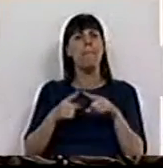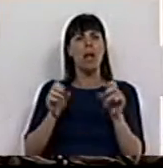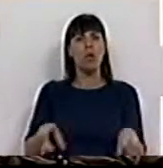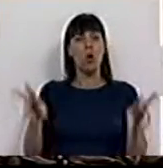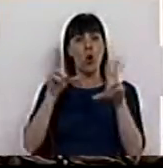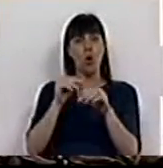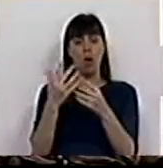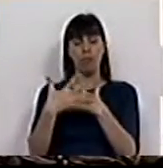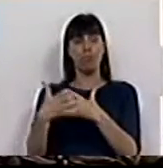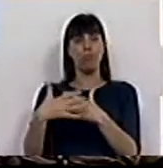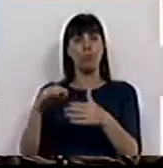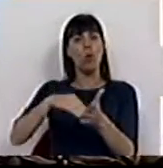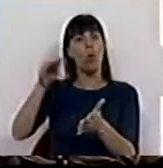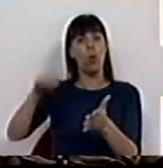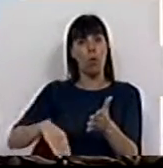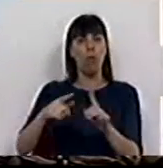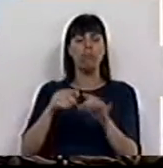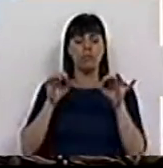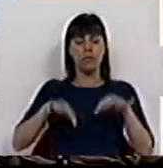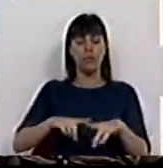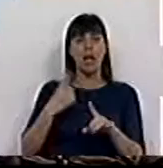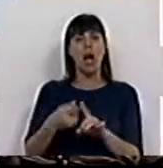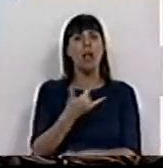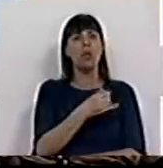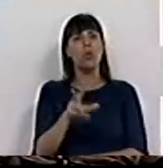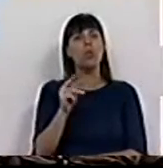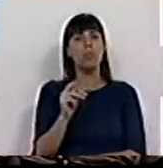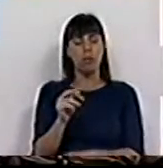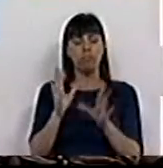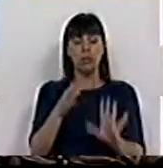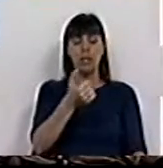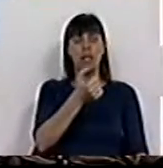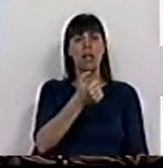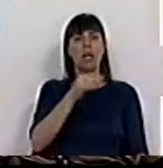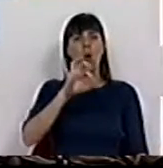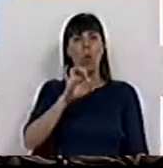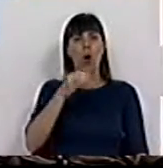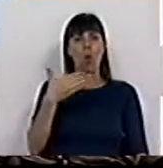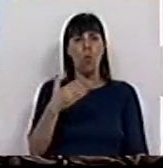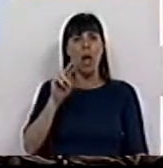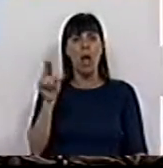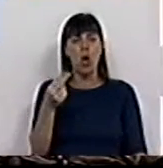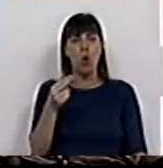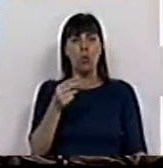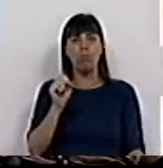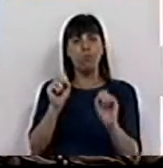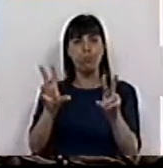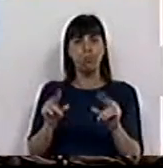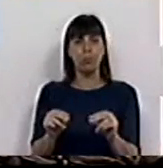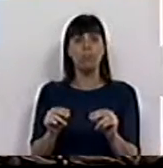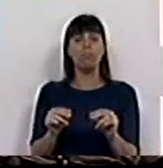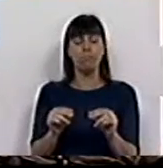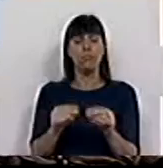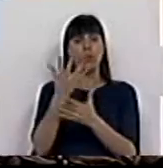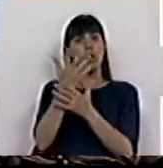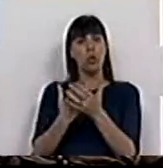novas contratações, desde finais de 2013, está nos 581 euros brutos. Depois